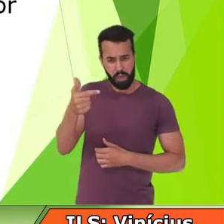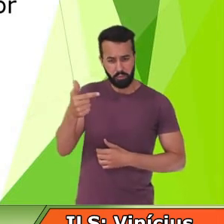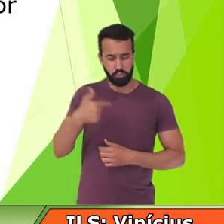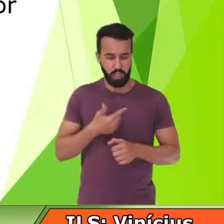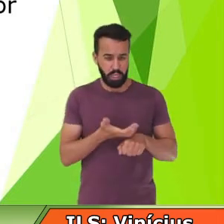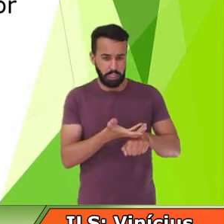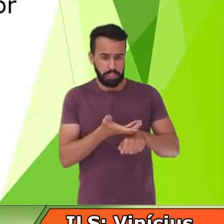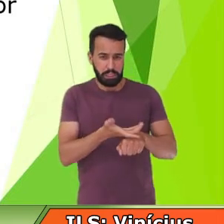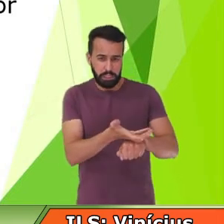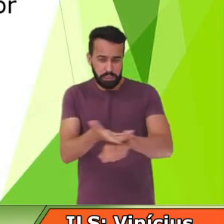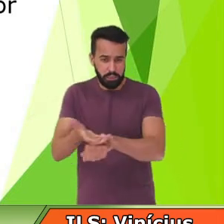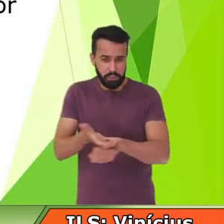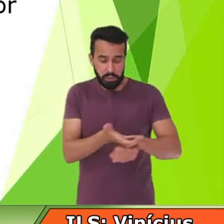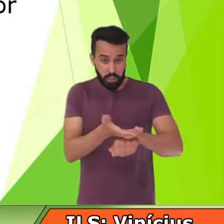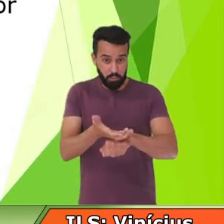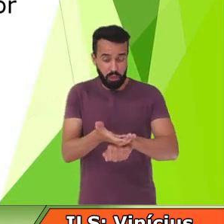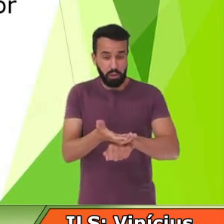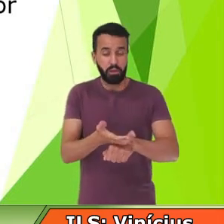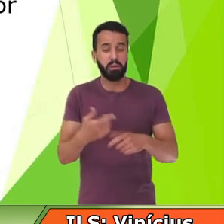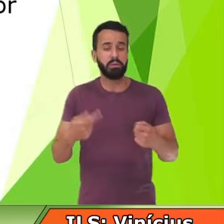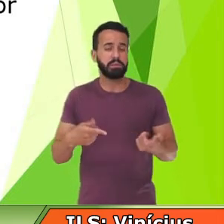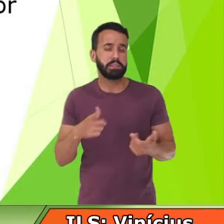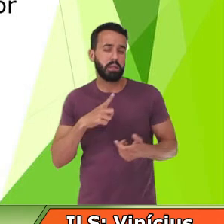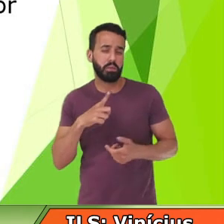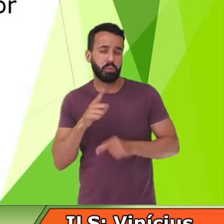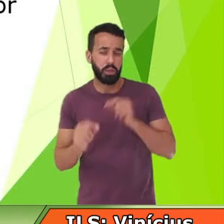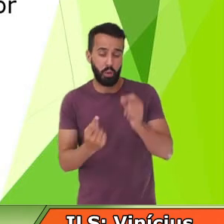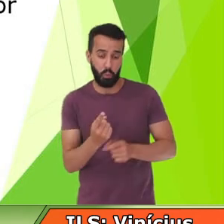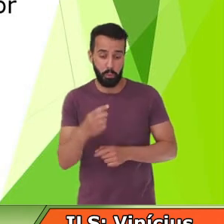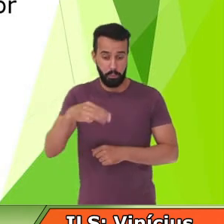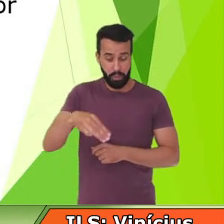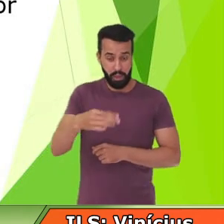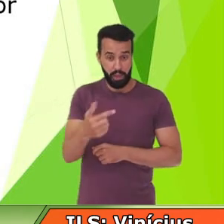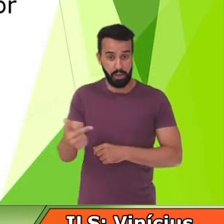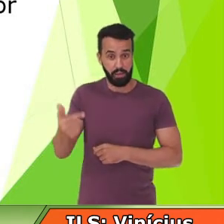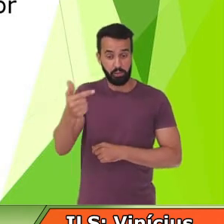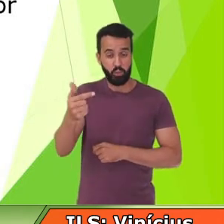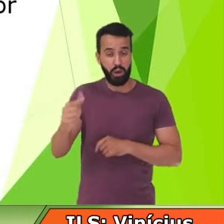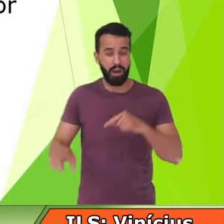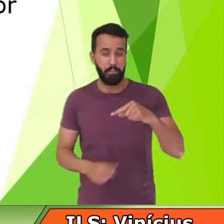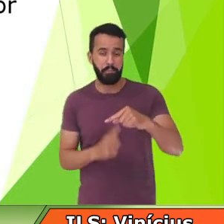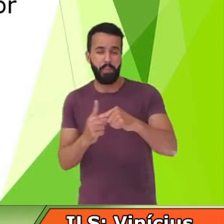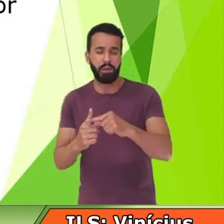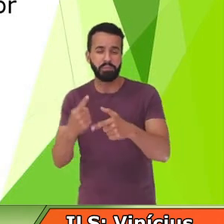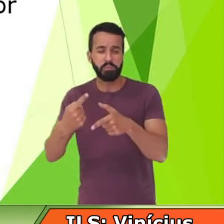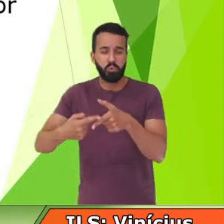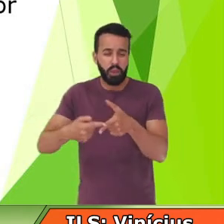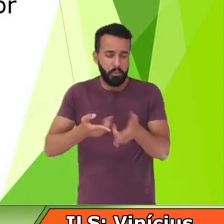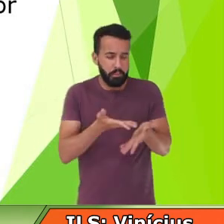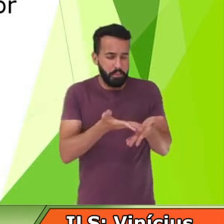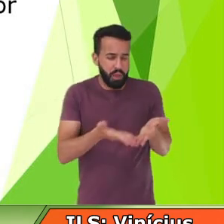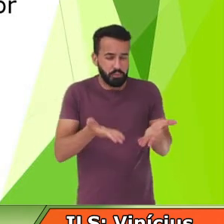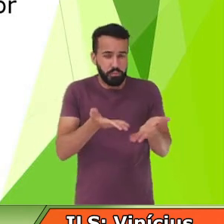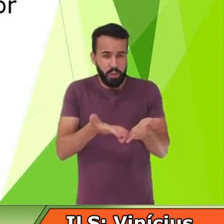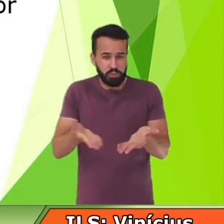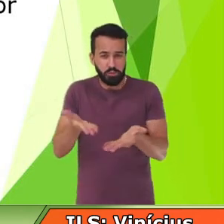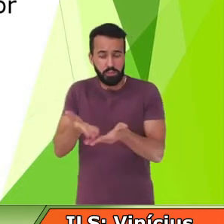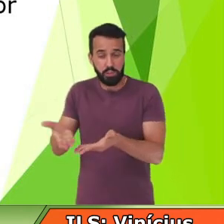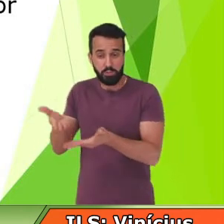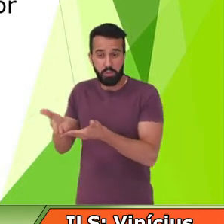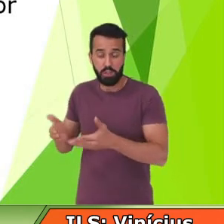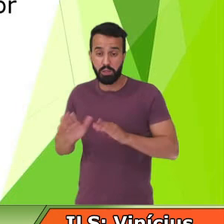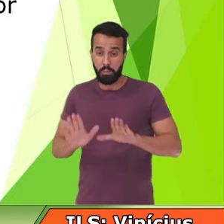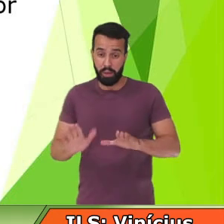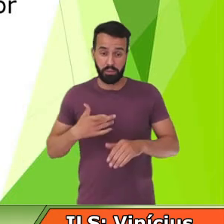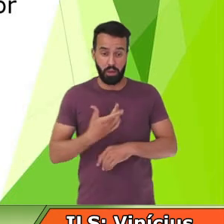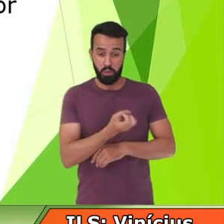plantada, gasta-se 1 metro quadrado a mais por causa da perda. Quantos metros